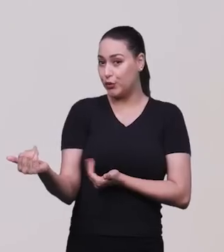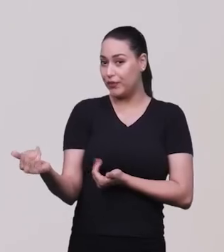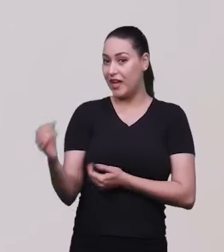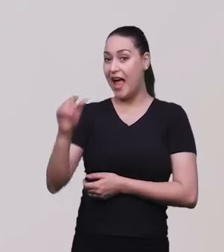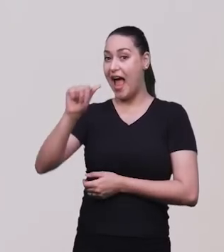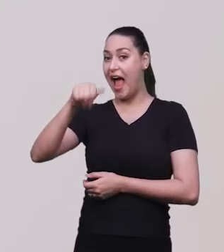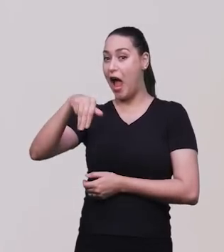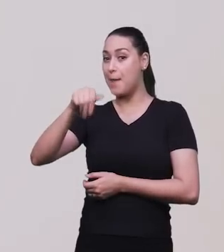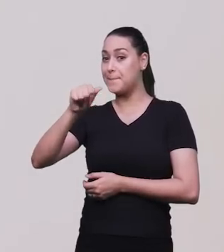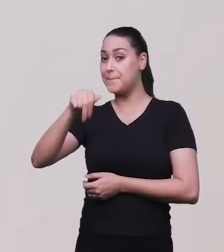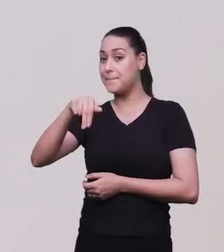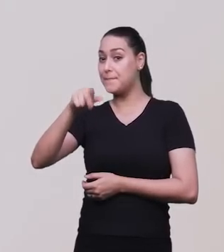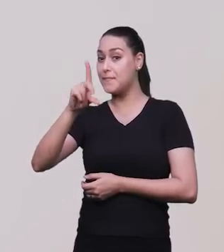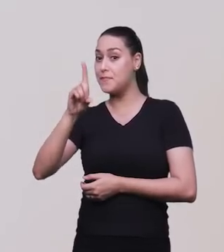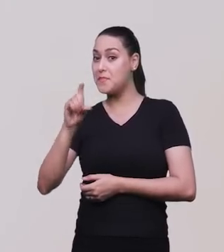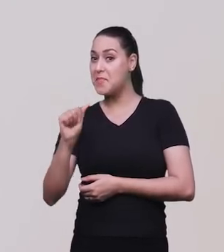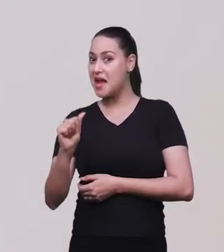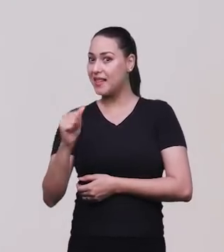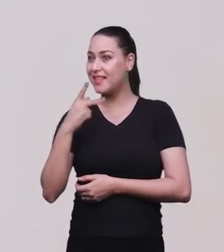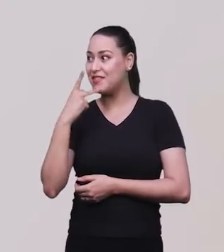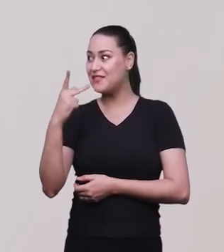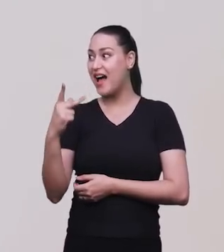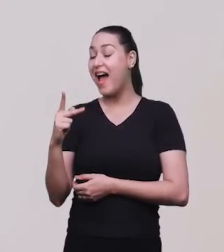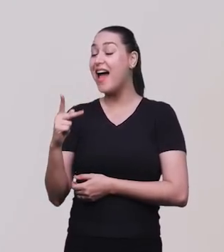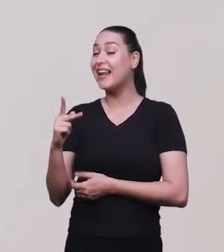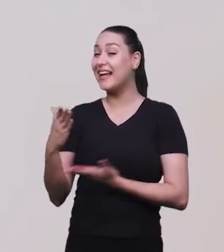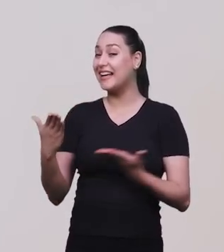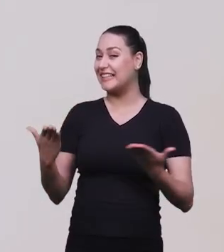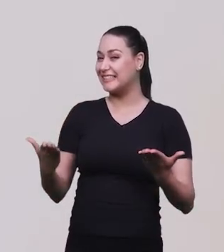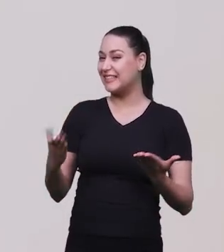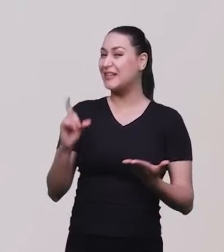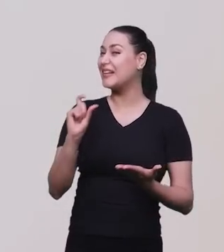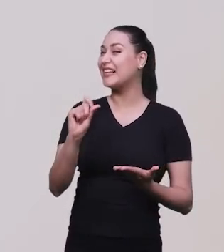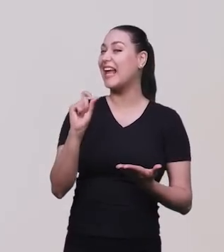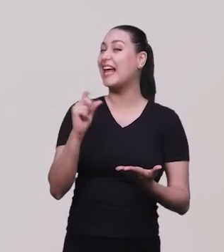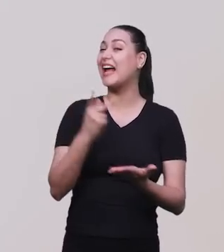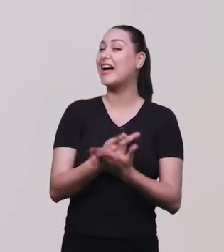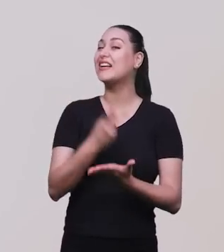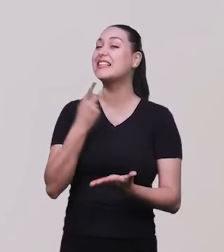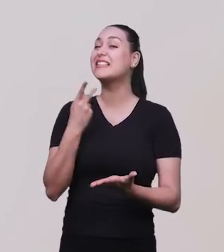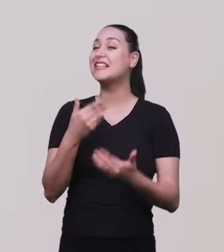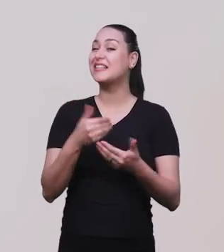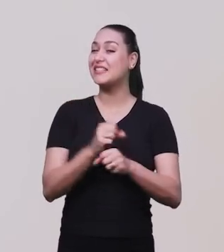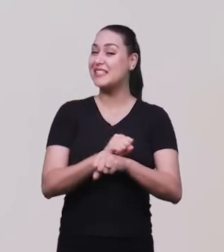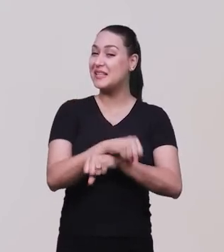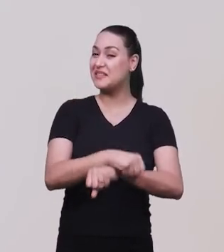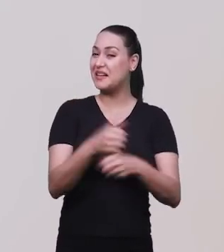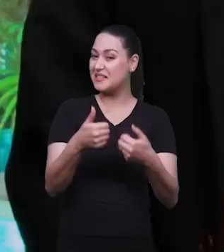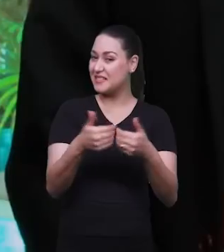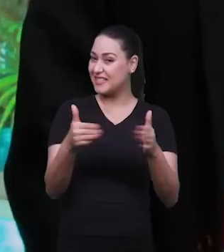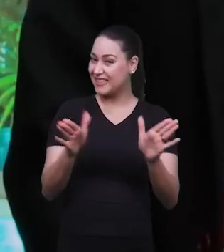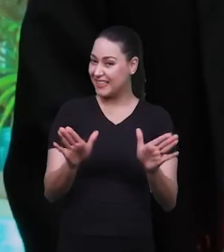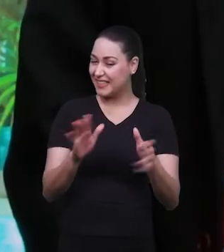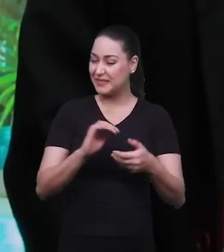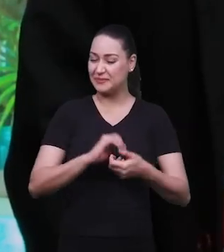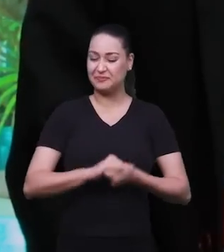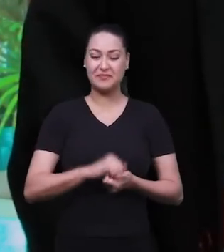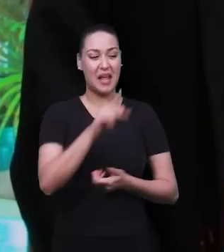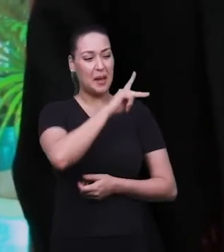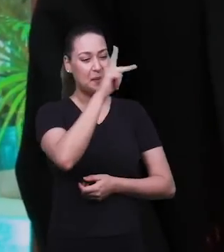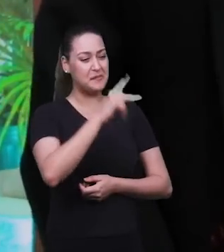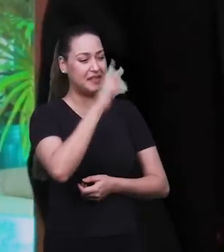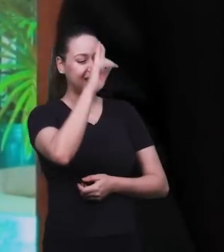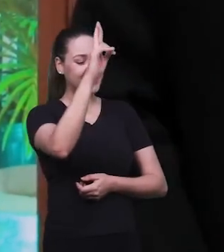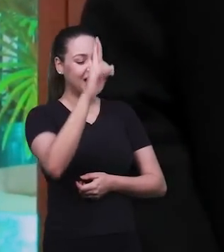de Roraima, Amanda. Amanda, manda aí, qual é a boa aí do Seminário de Principiantes? A paz do